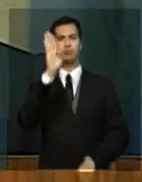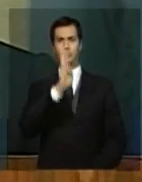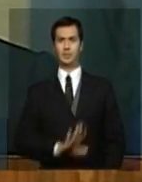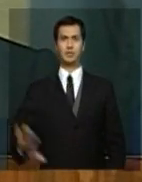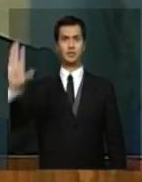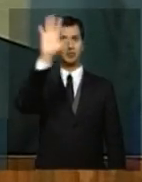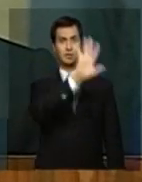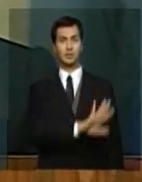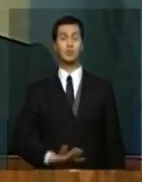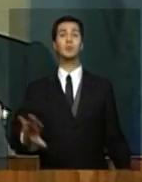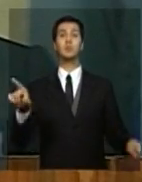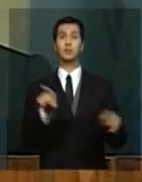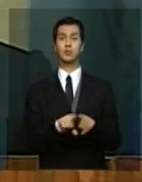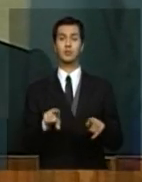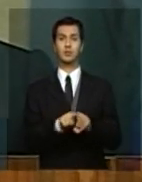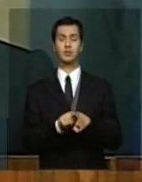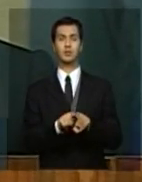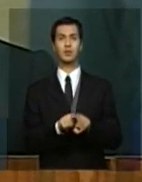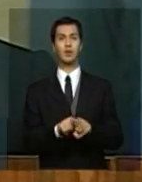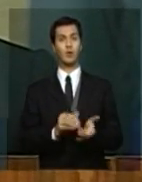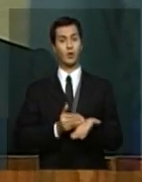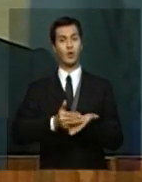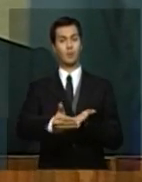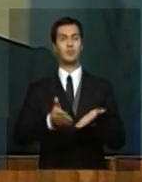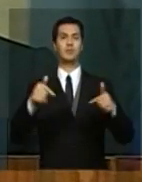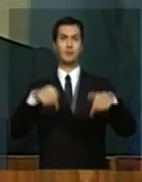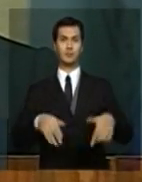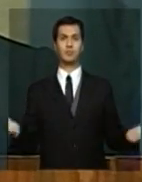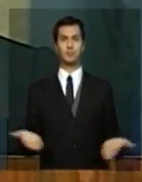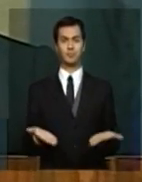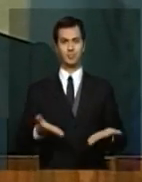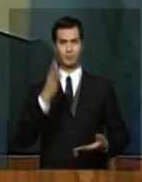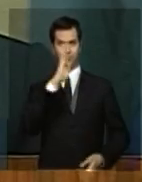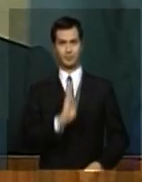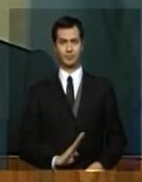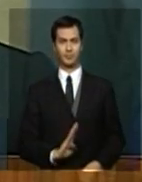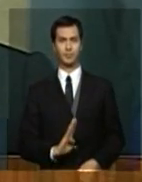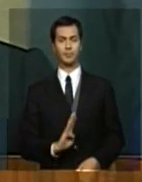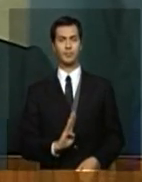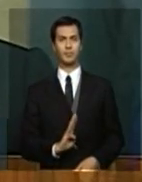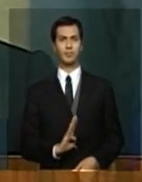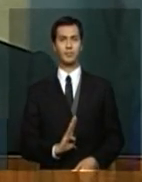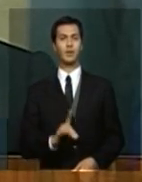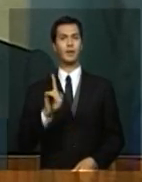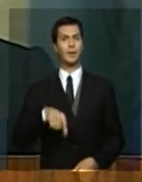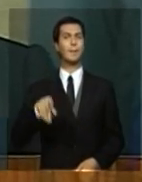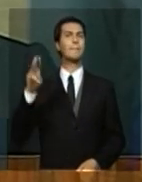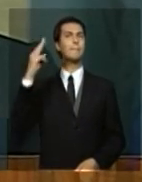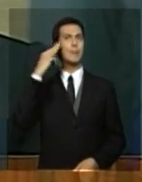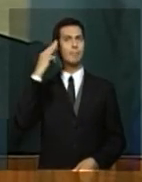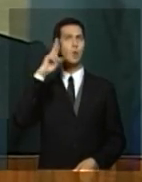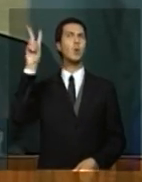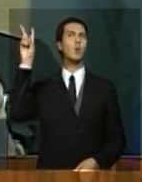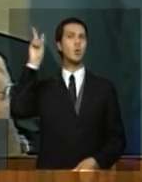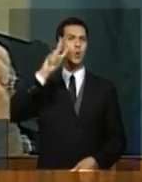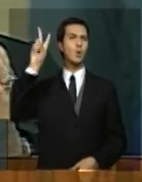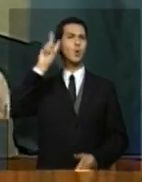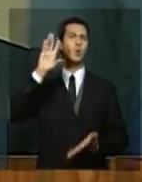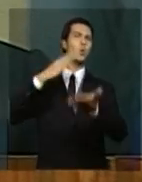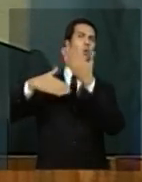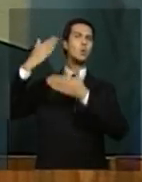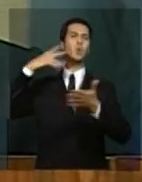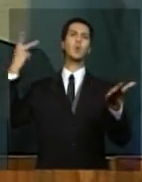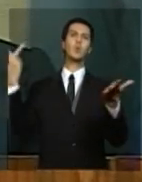um ato de resgate que inicia no Brasil o resgate da memória e